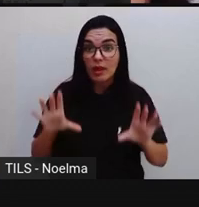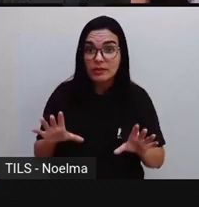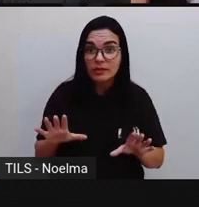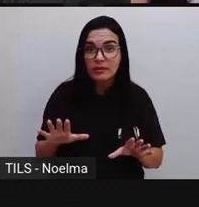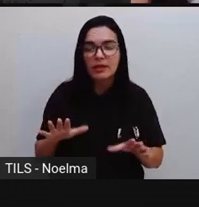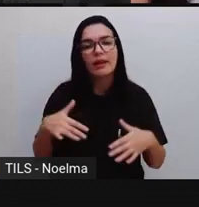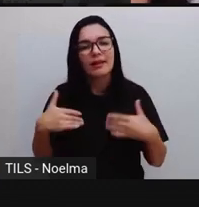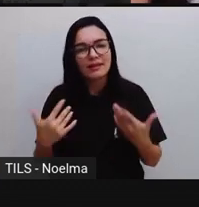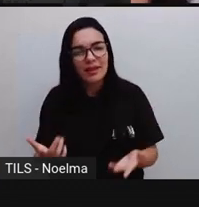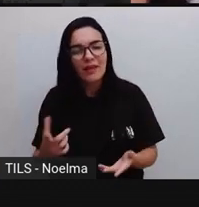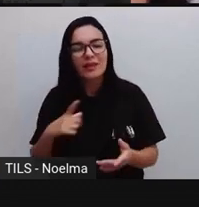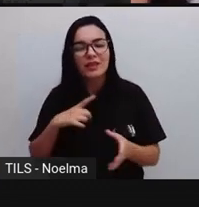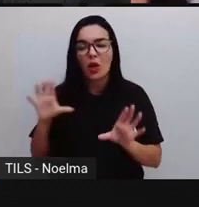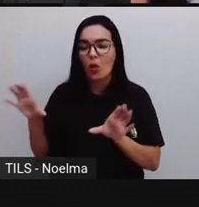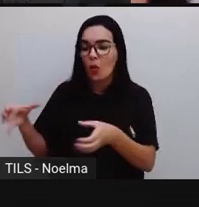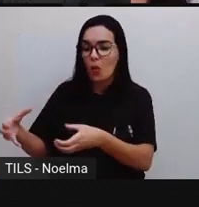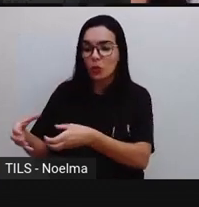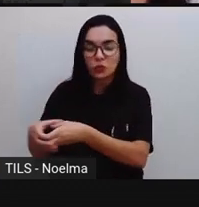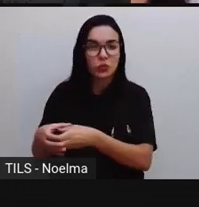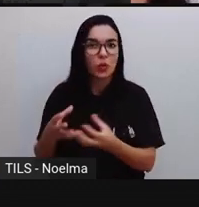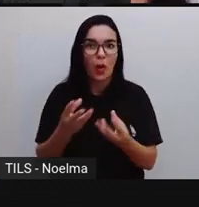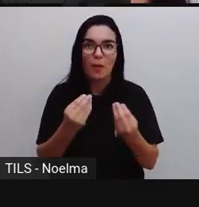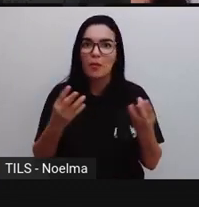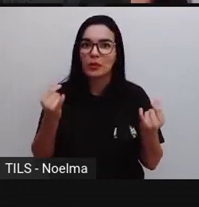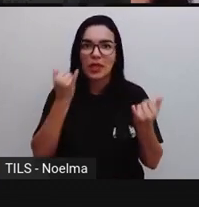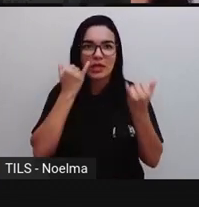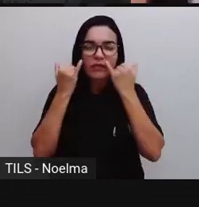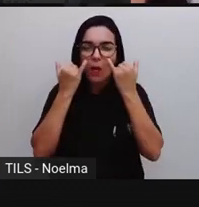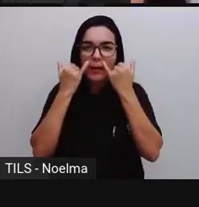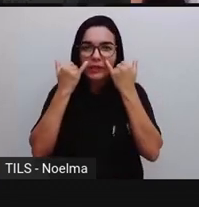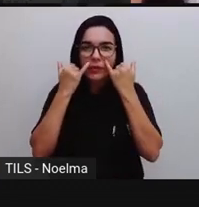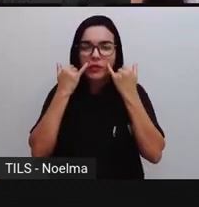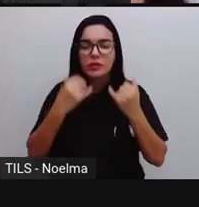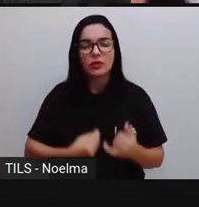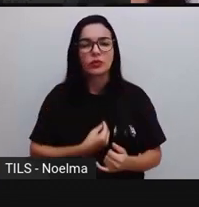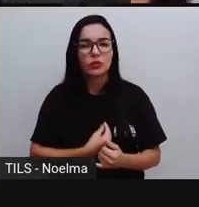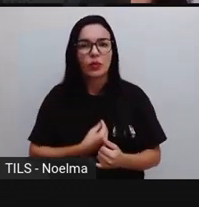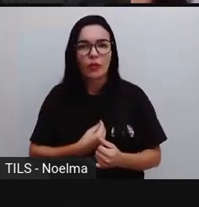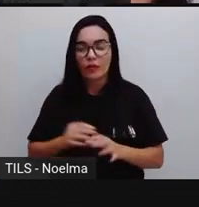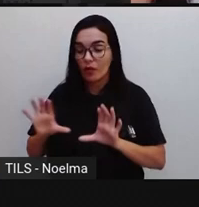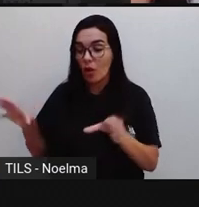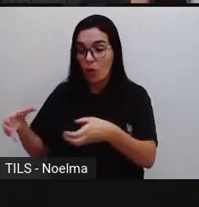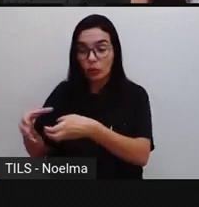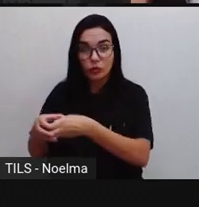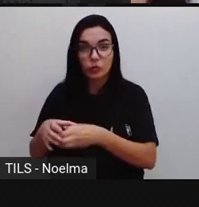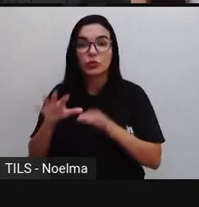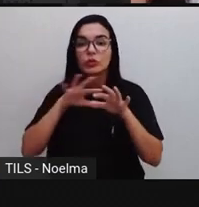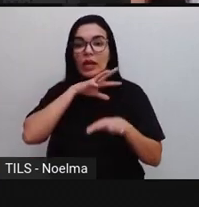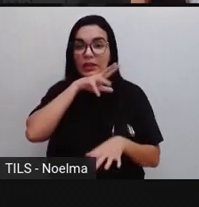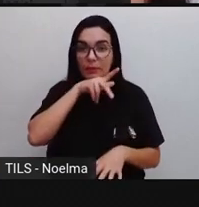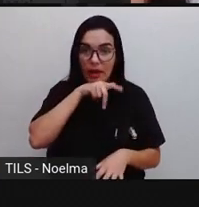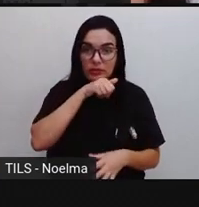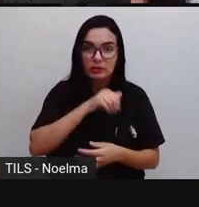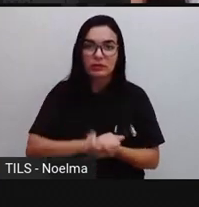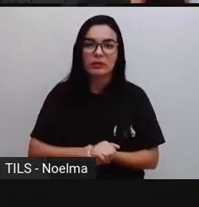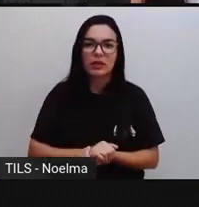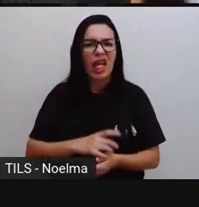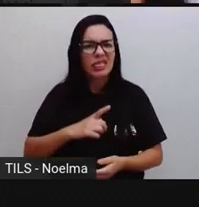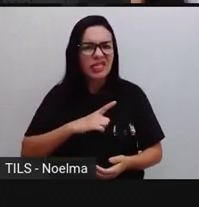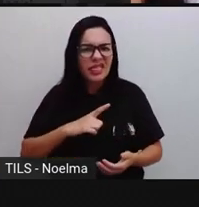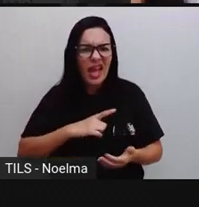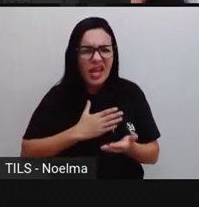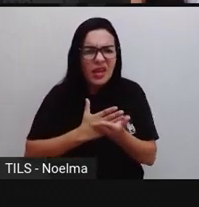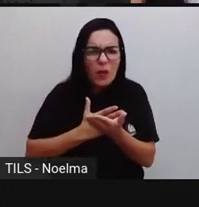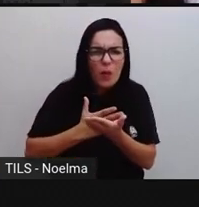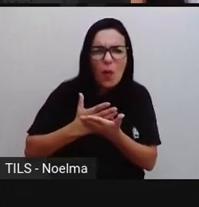Reino Animal. Então, nós vamos ter várias informações de seres vivos que fazem parte deste reino. Há uma